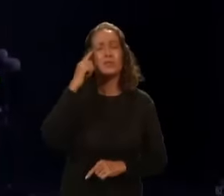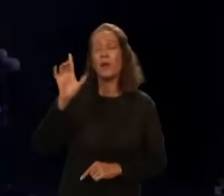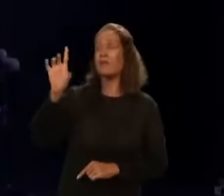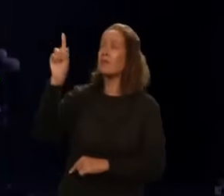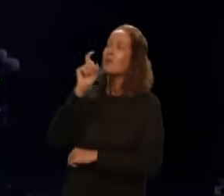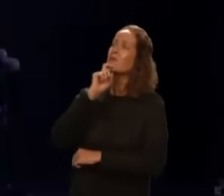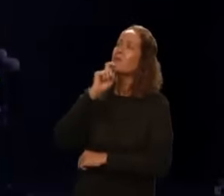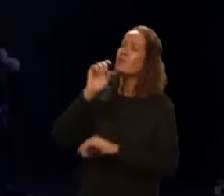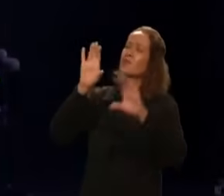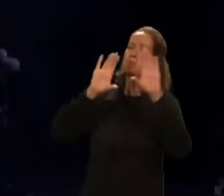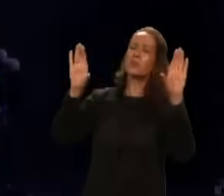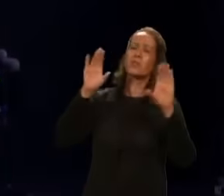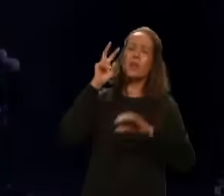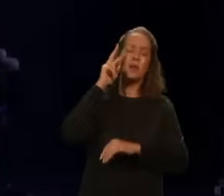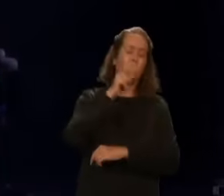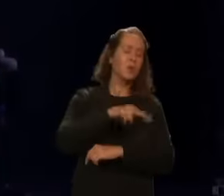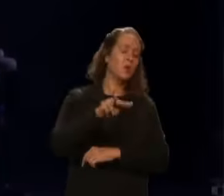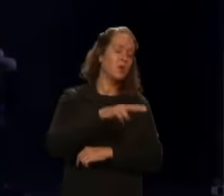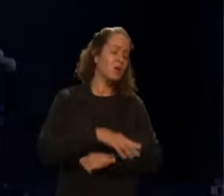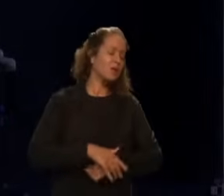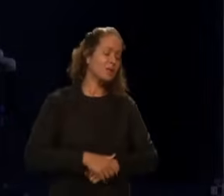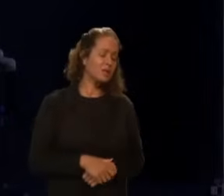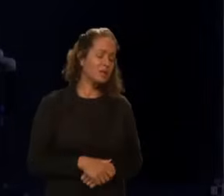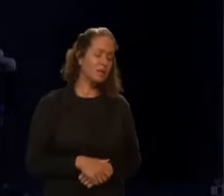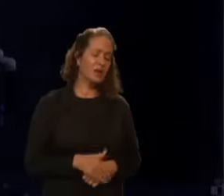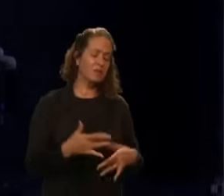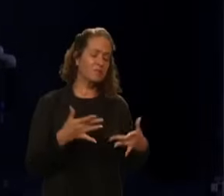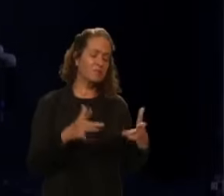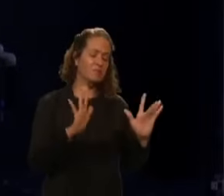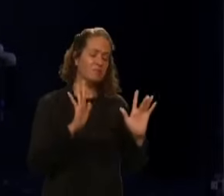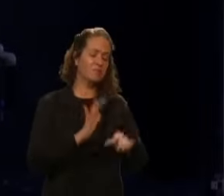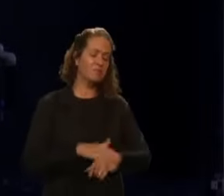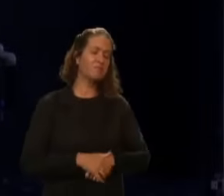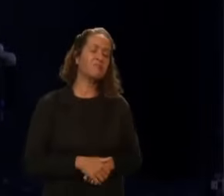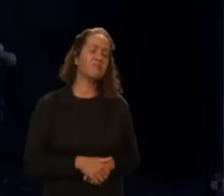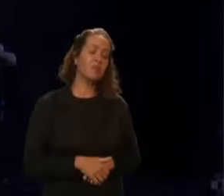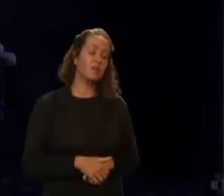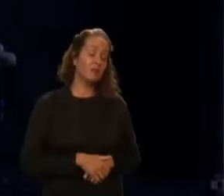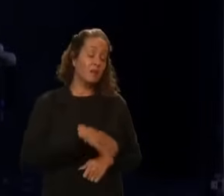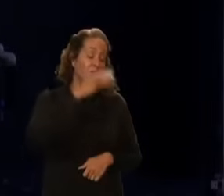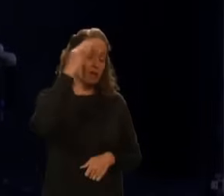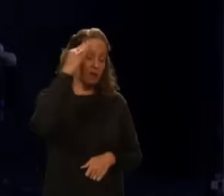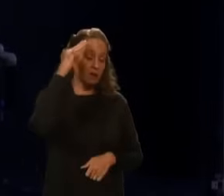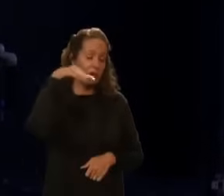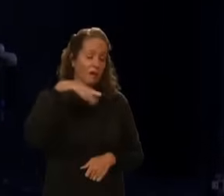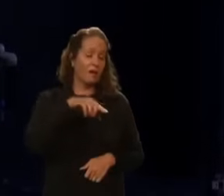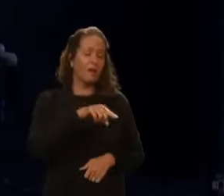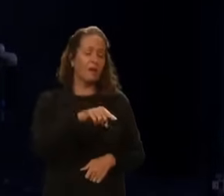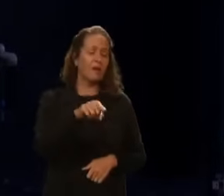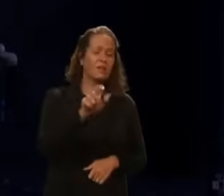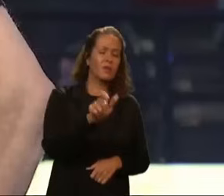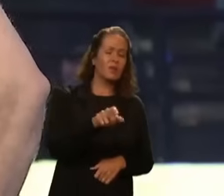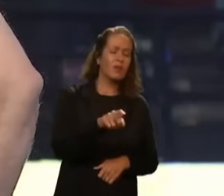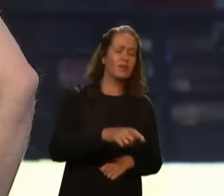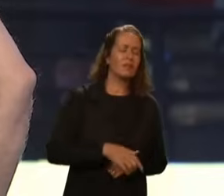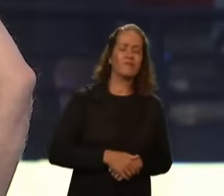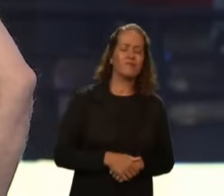falando assim, ai, lacaios. Ai, que preguiça. Olha ali fulano, ai.